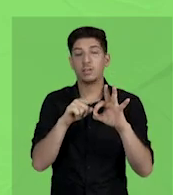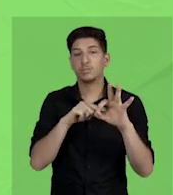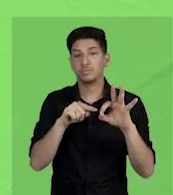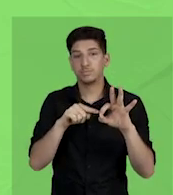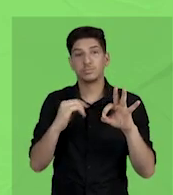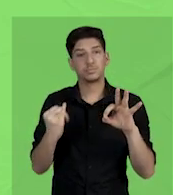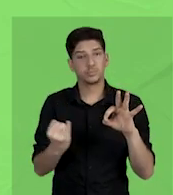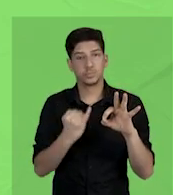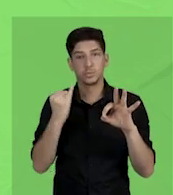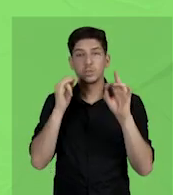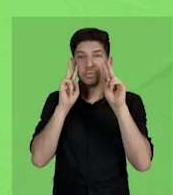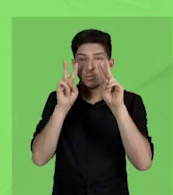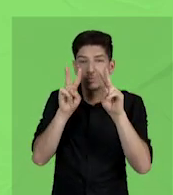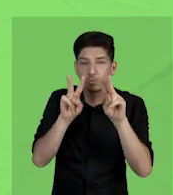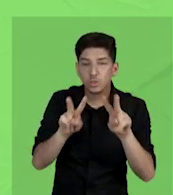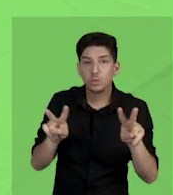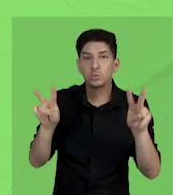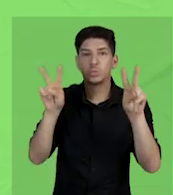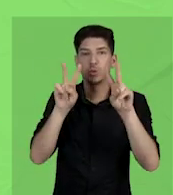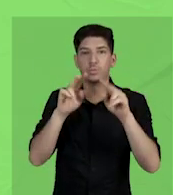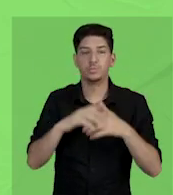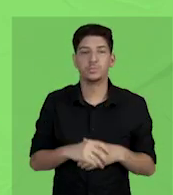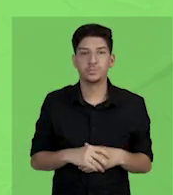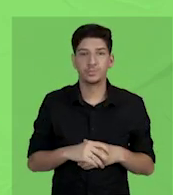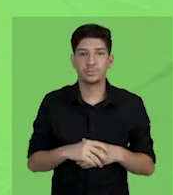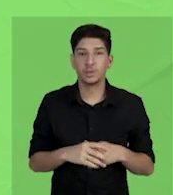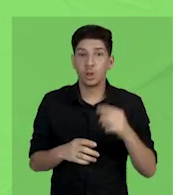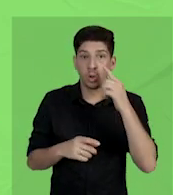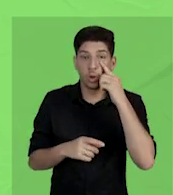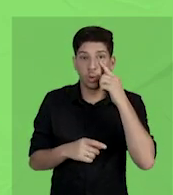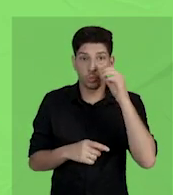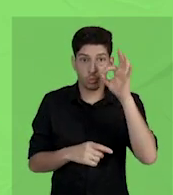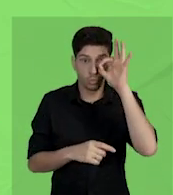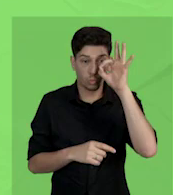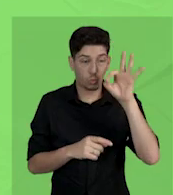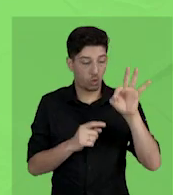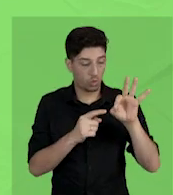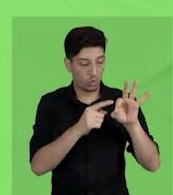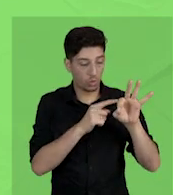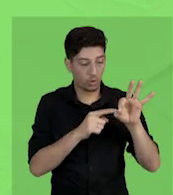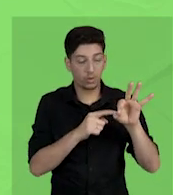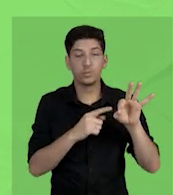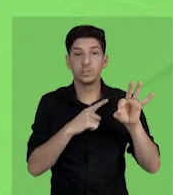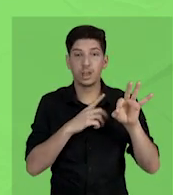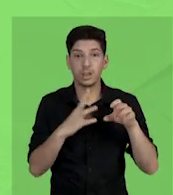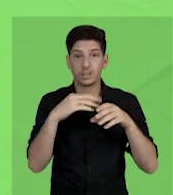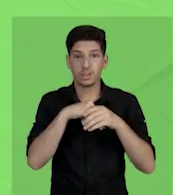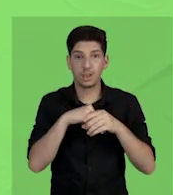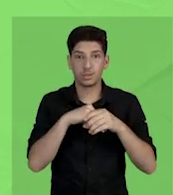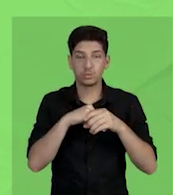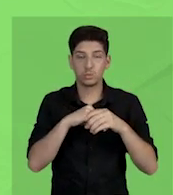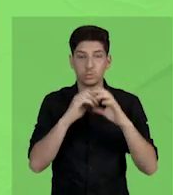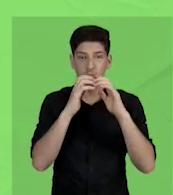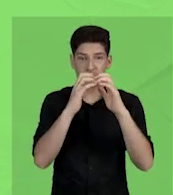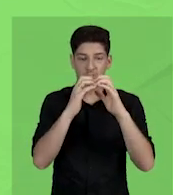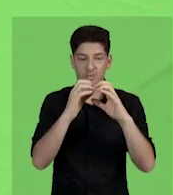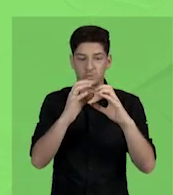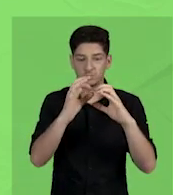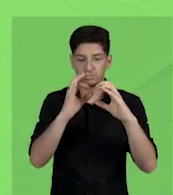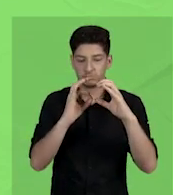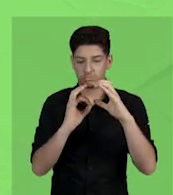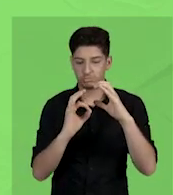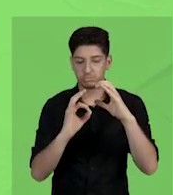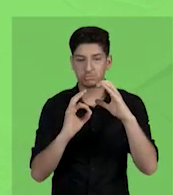da visão. Os olhos humanos ficam aí contidos dentro da nossa caixa craniana, mas nós vimos lá naquela aula anterior